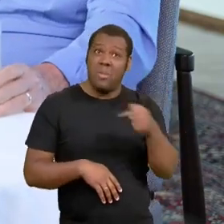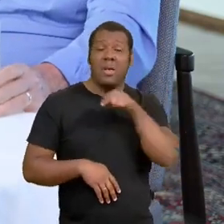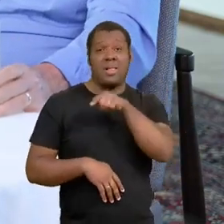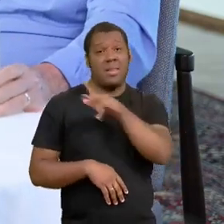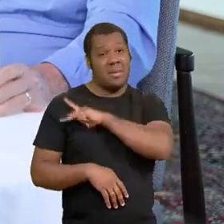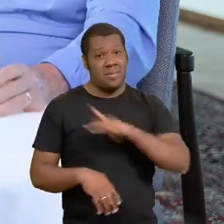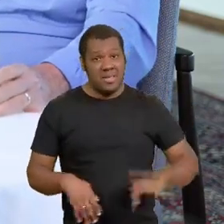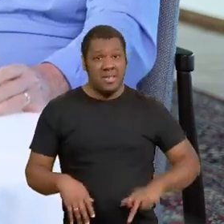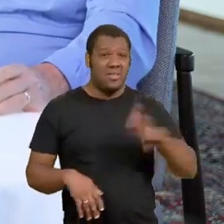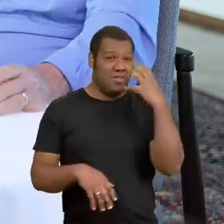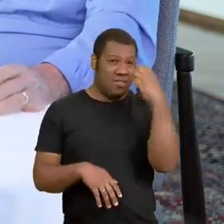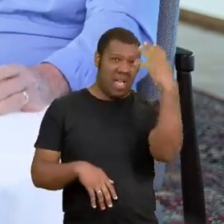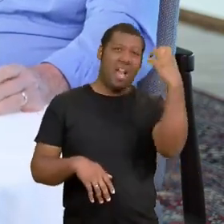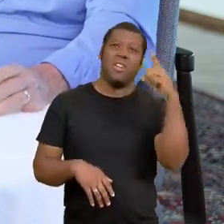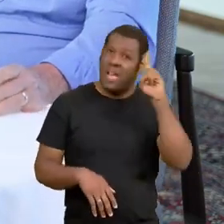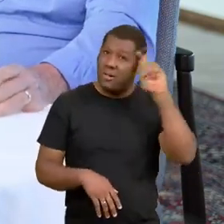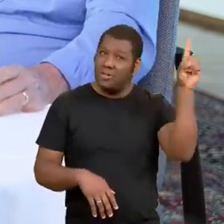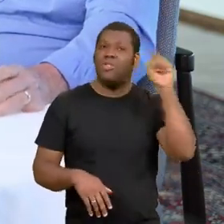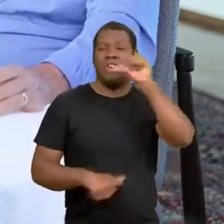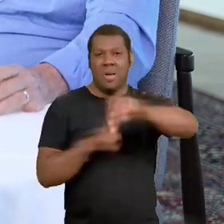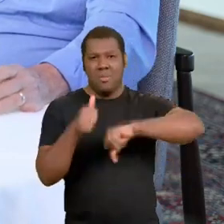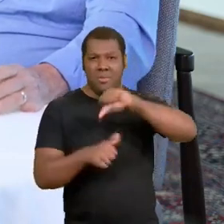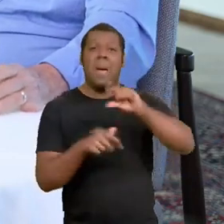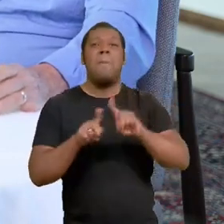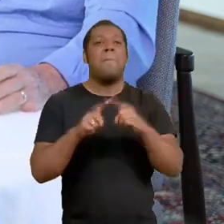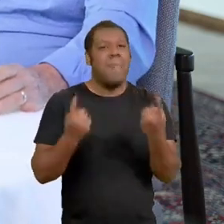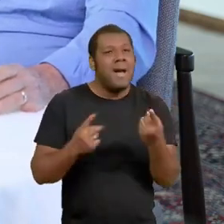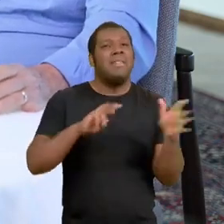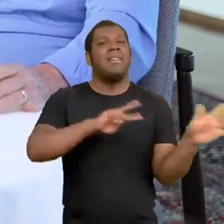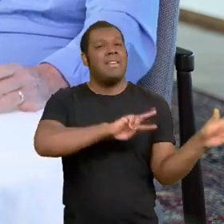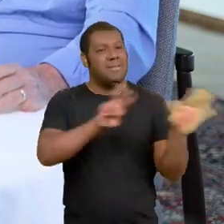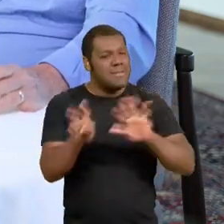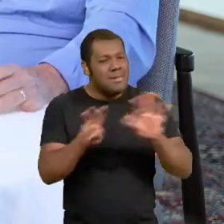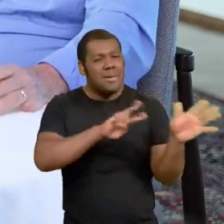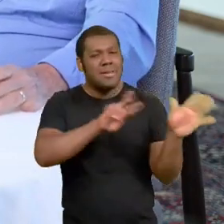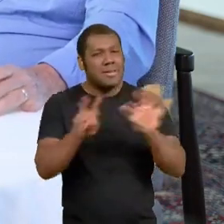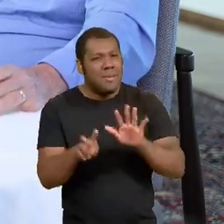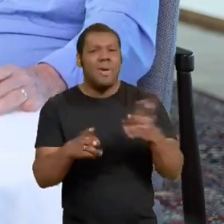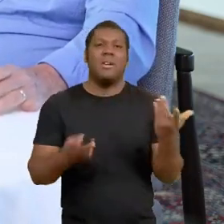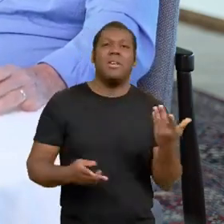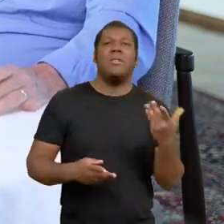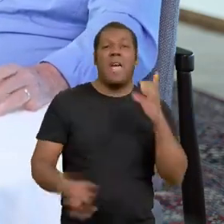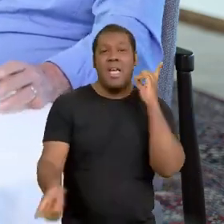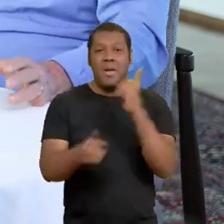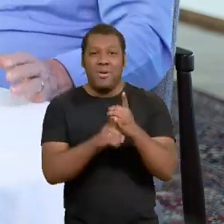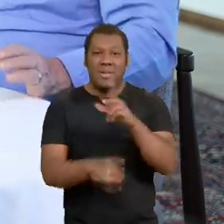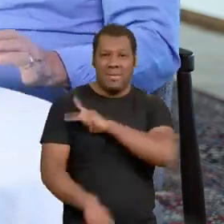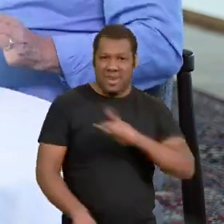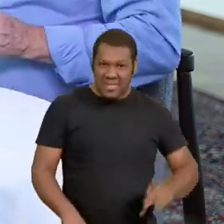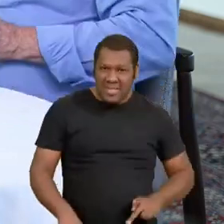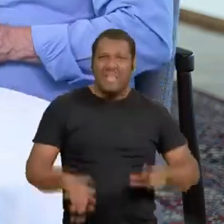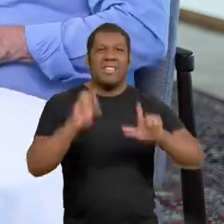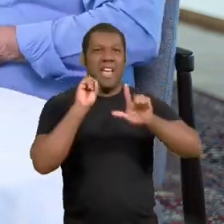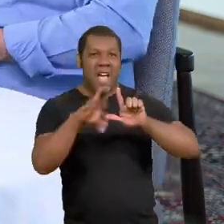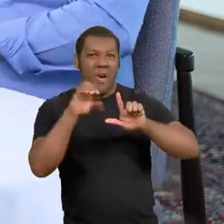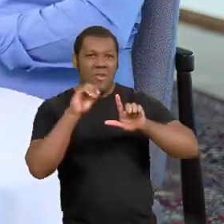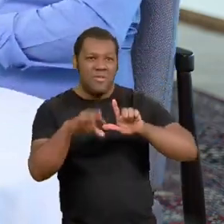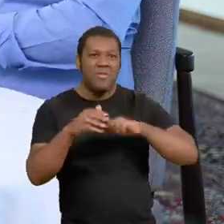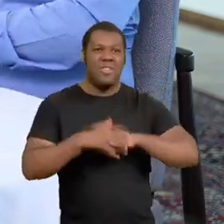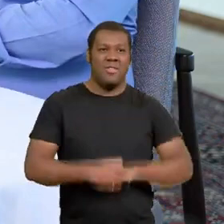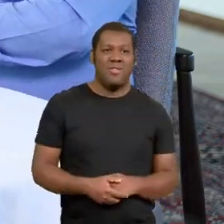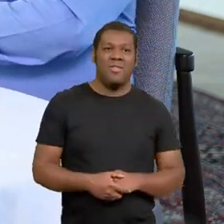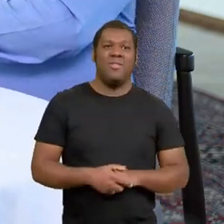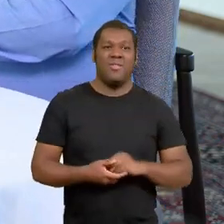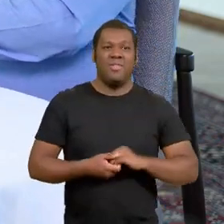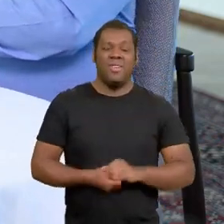ter que acertar, mas toda semana a gente tem esse encontro, ou ao vivo, ou, claro, em casa, na hora que você quiser, para assistir com calma